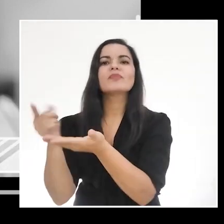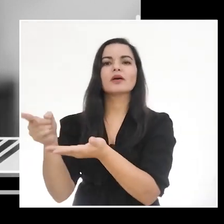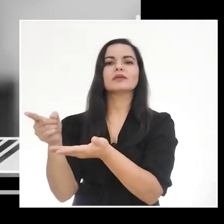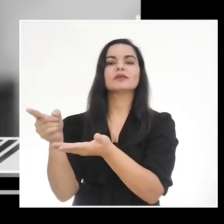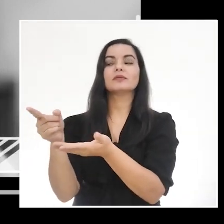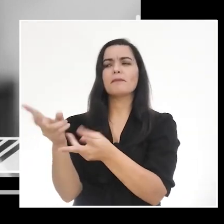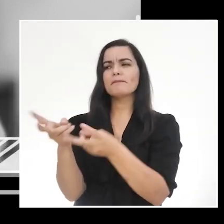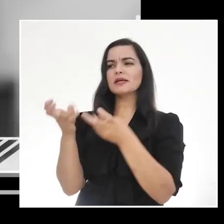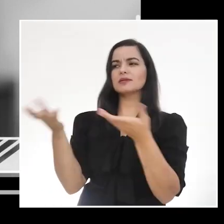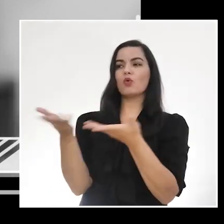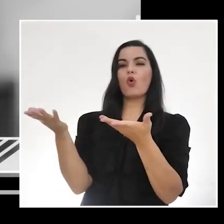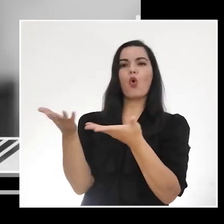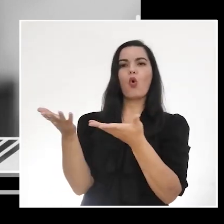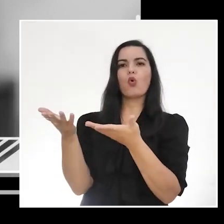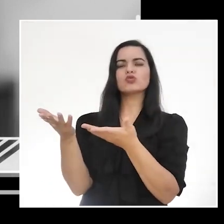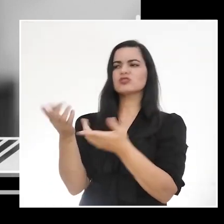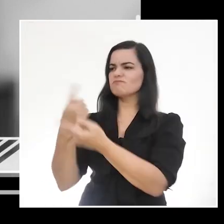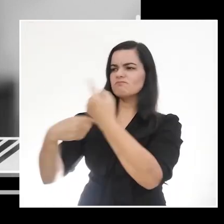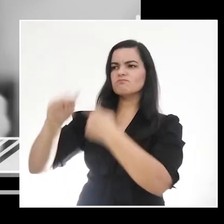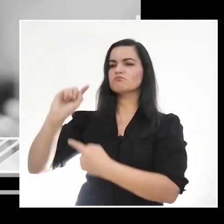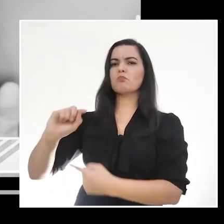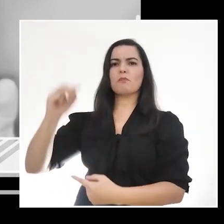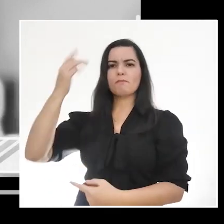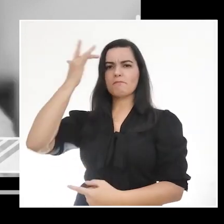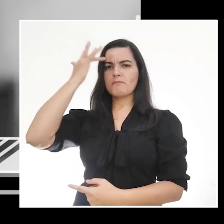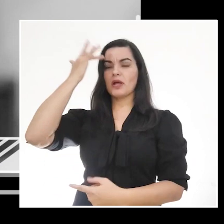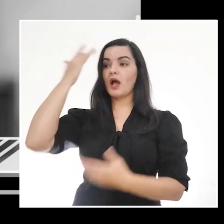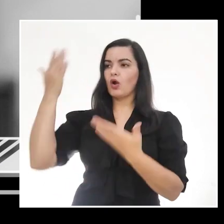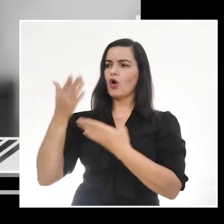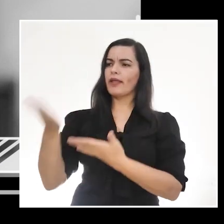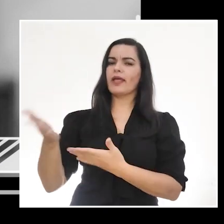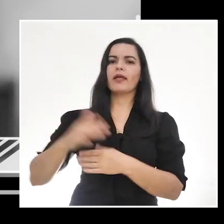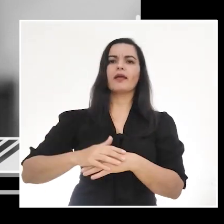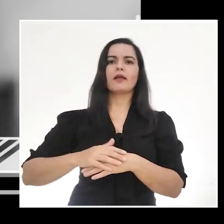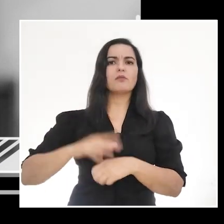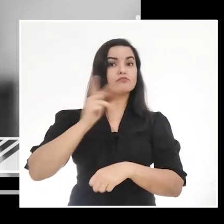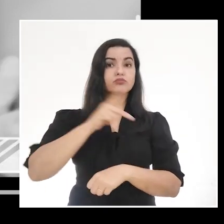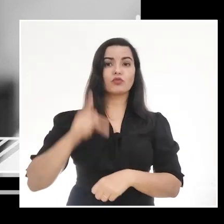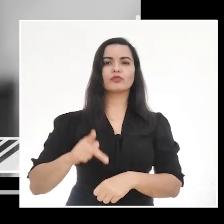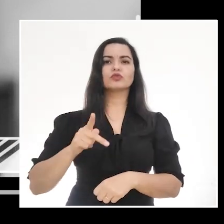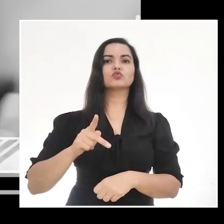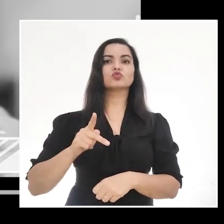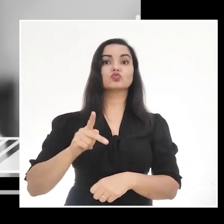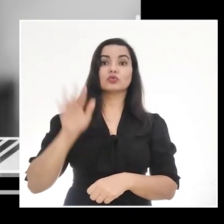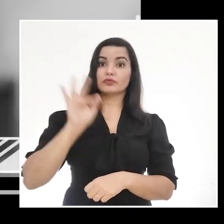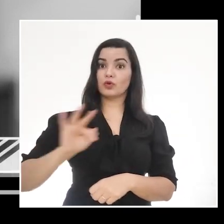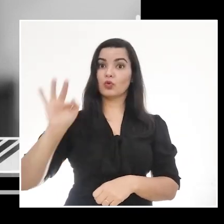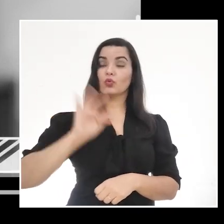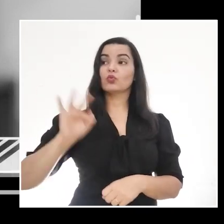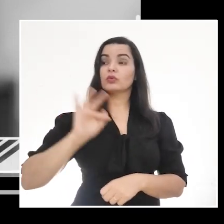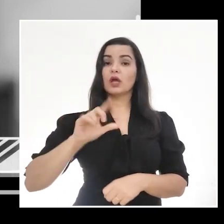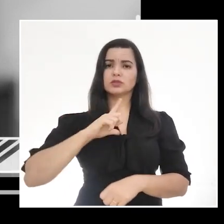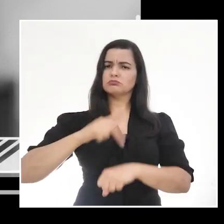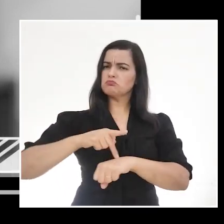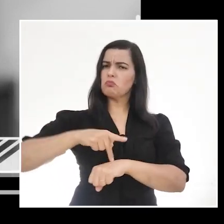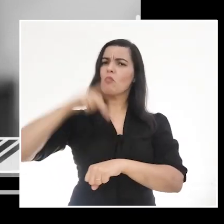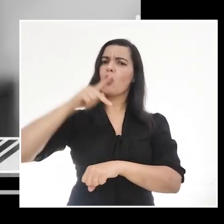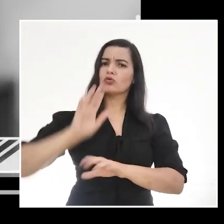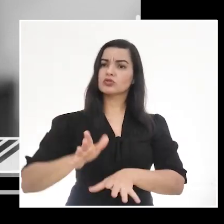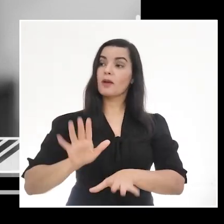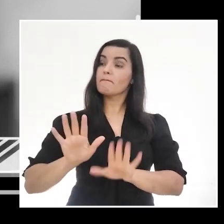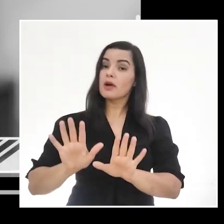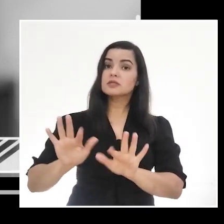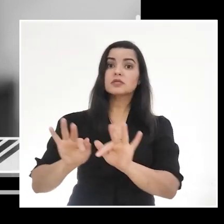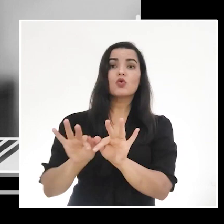vida, na vida dele através do discipulado, isso é muito encorajador. Quando eu olho para o Eduardo, que é um professor